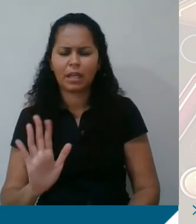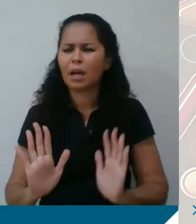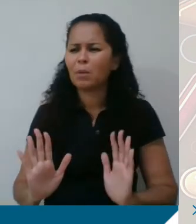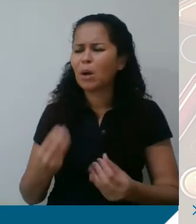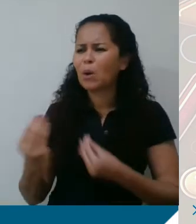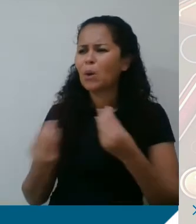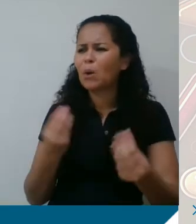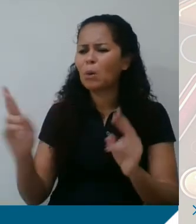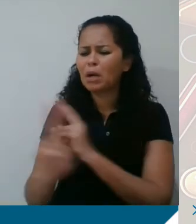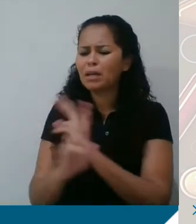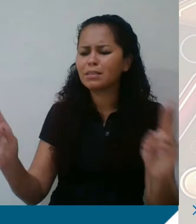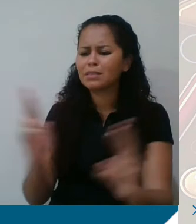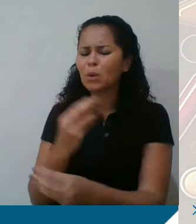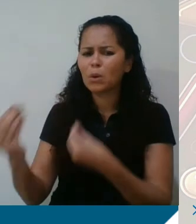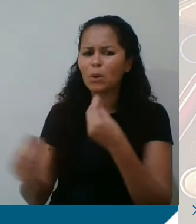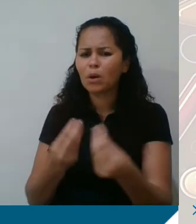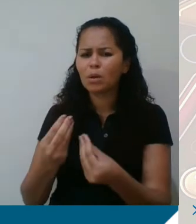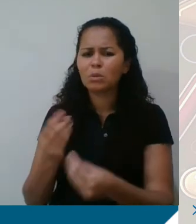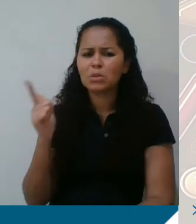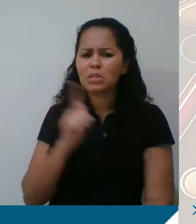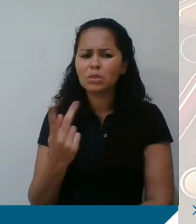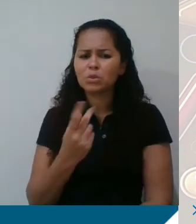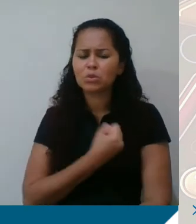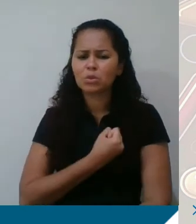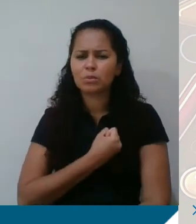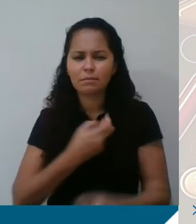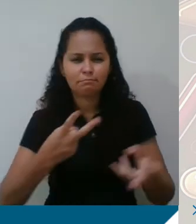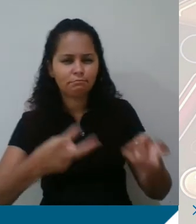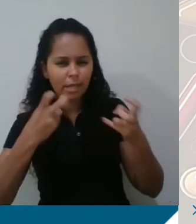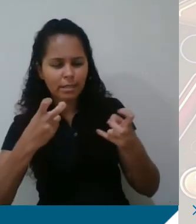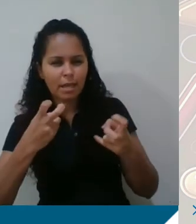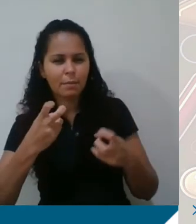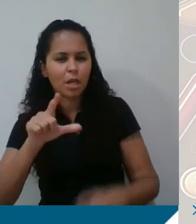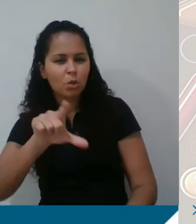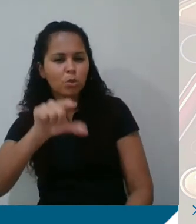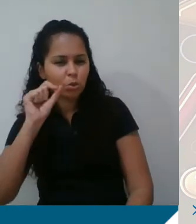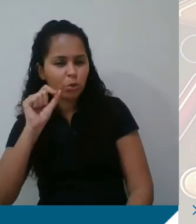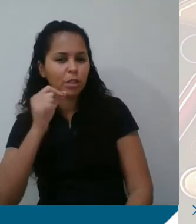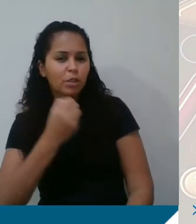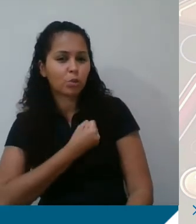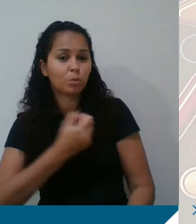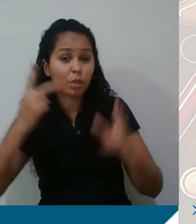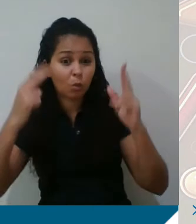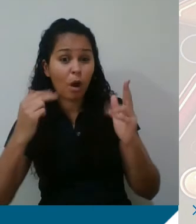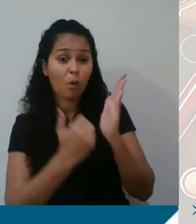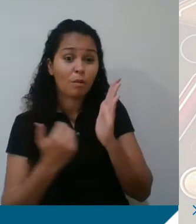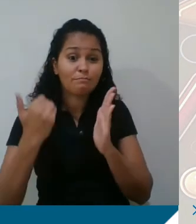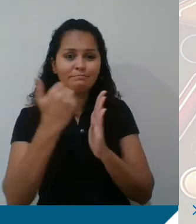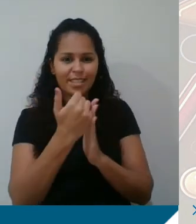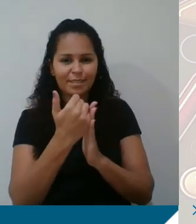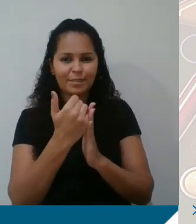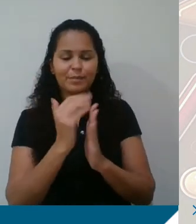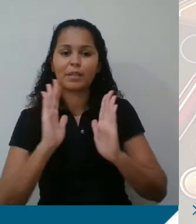2%. Assim, mas qual é a relação que a gente consegue estabelecer com esses dois números? Reparem que os percentuais que eu escolhi foram os mesmos